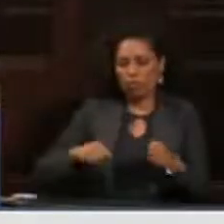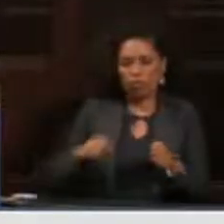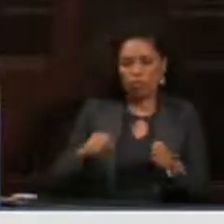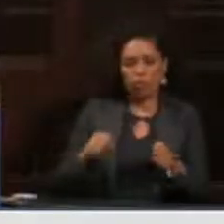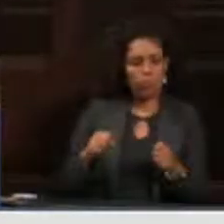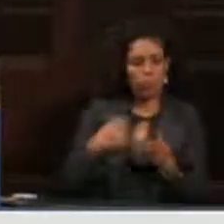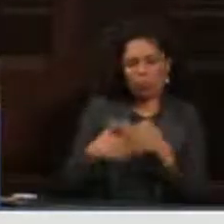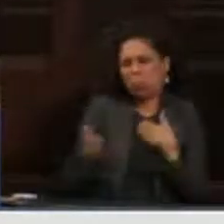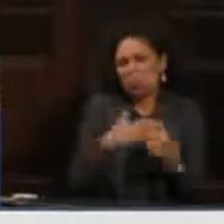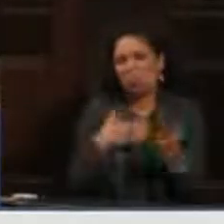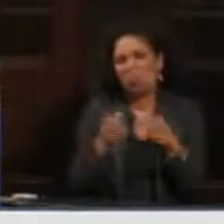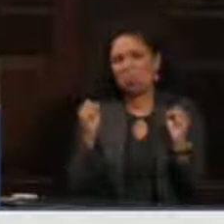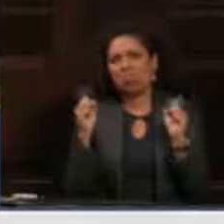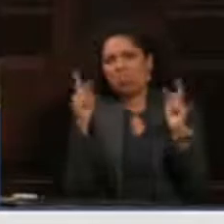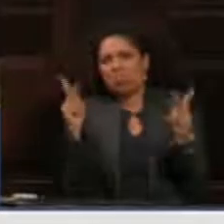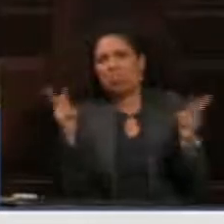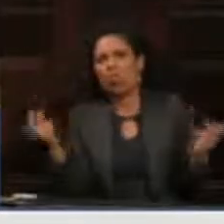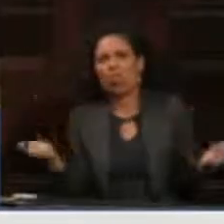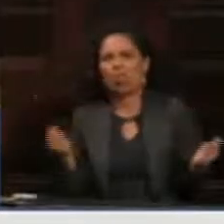ele qual for,